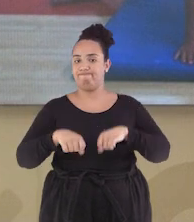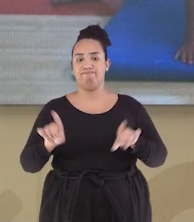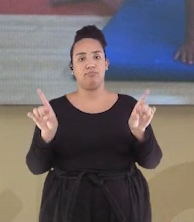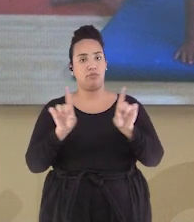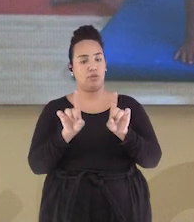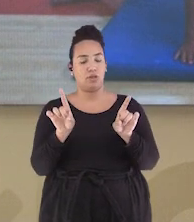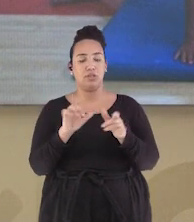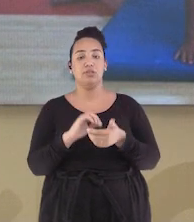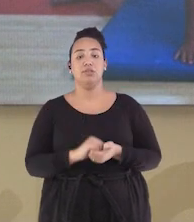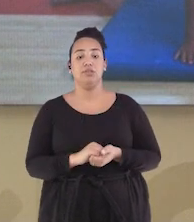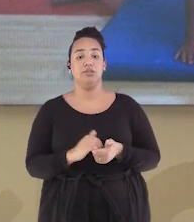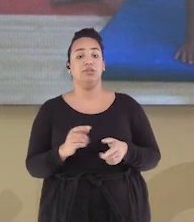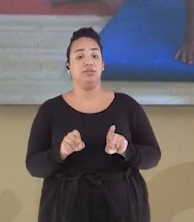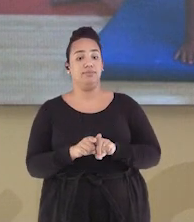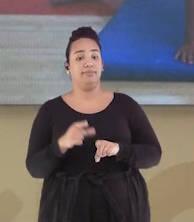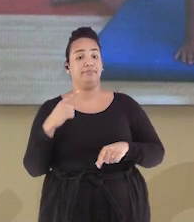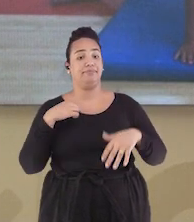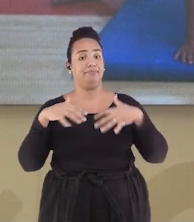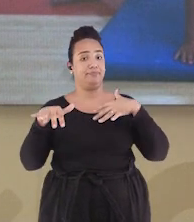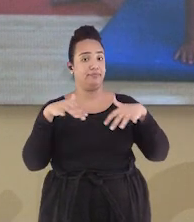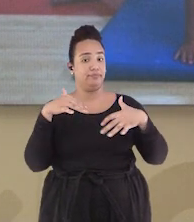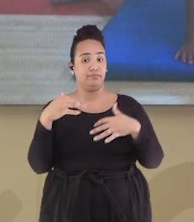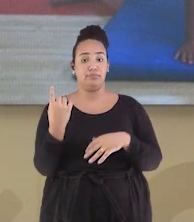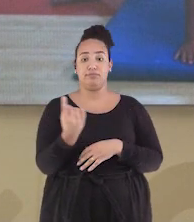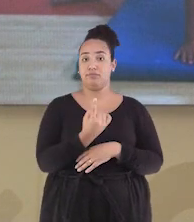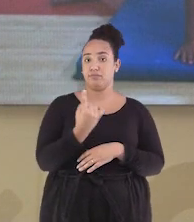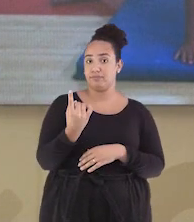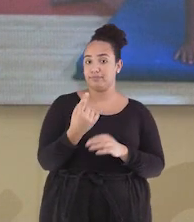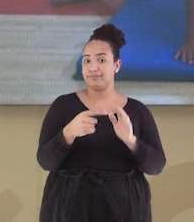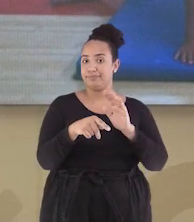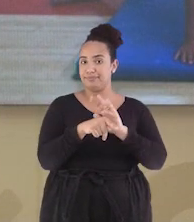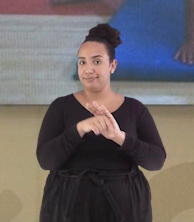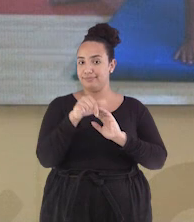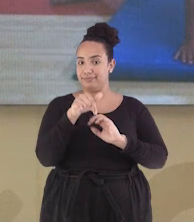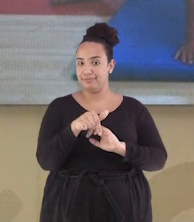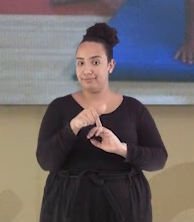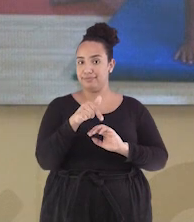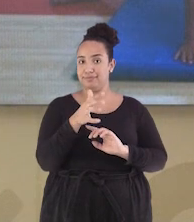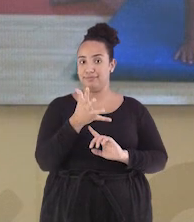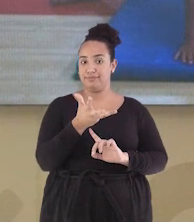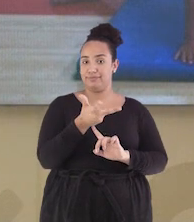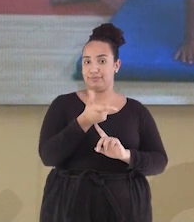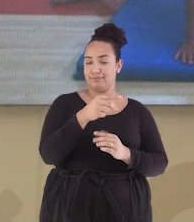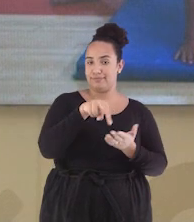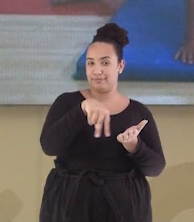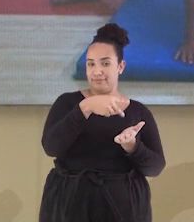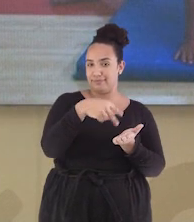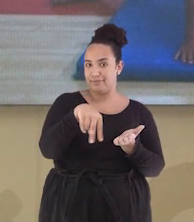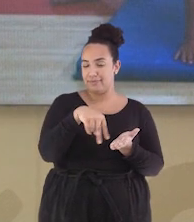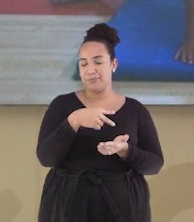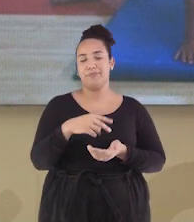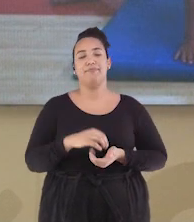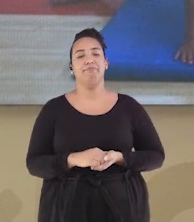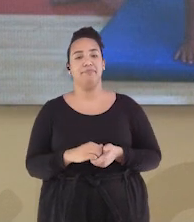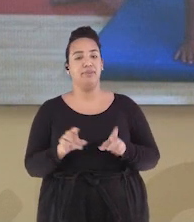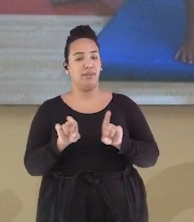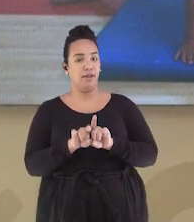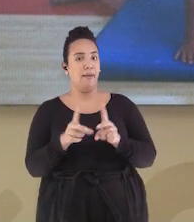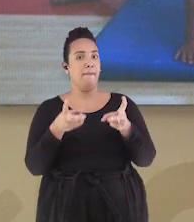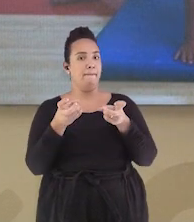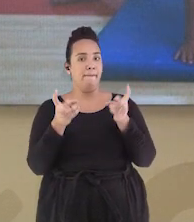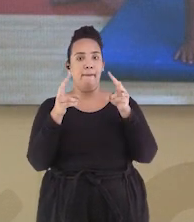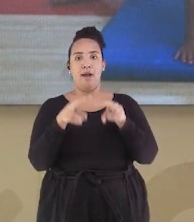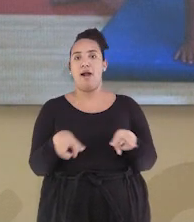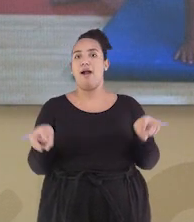Inclusive engloba muitos movimentos de solo, da ginástica artística e da dança. É possível visualizarmos